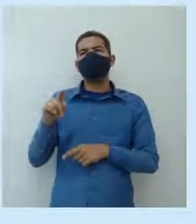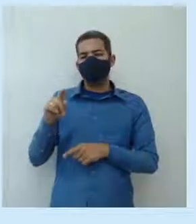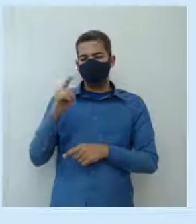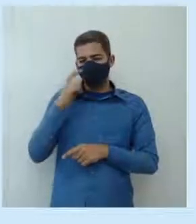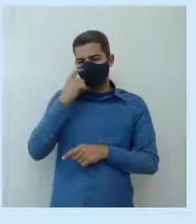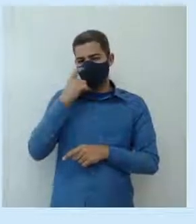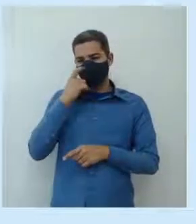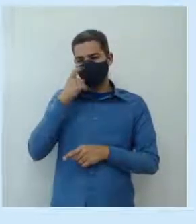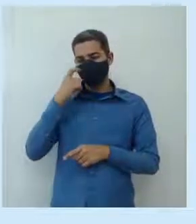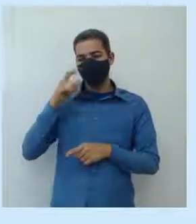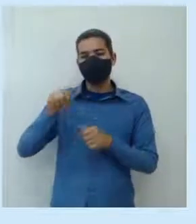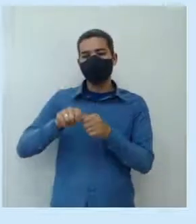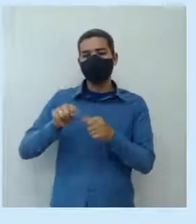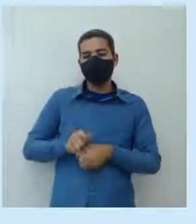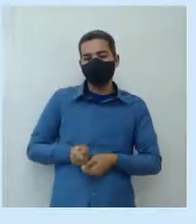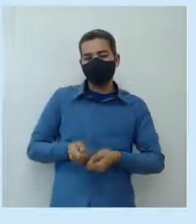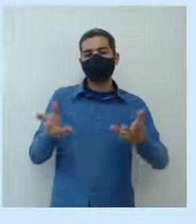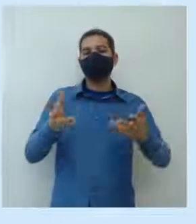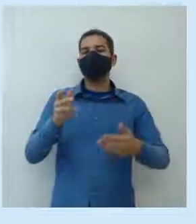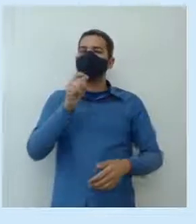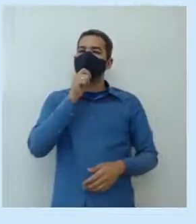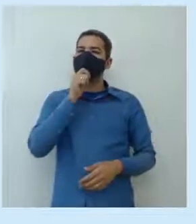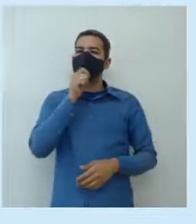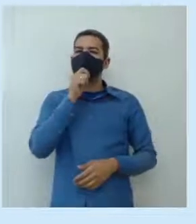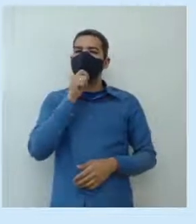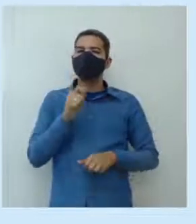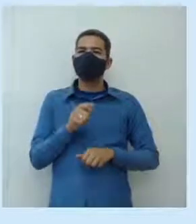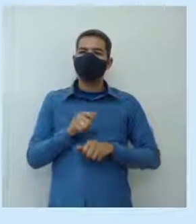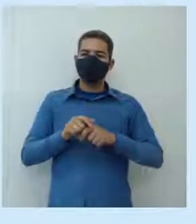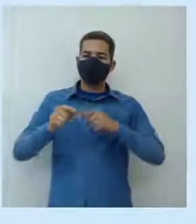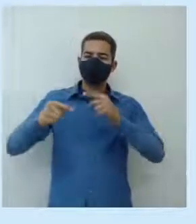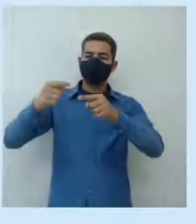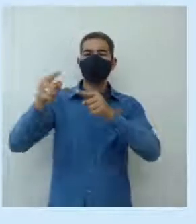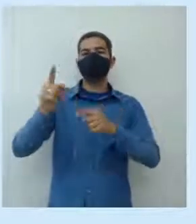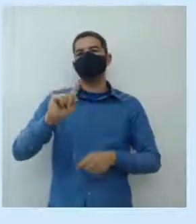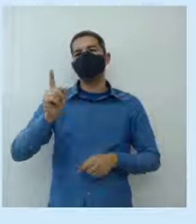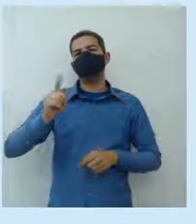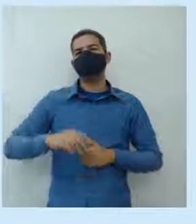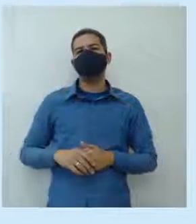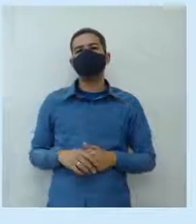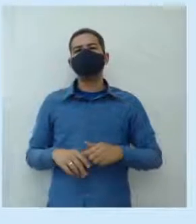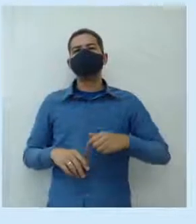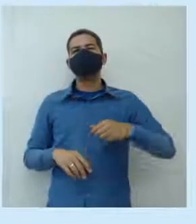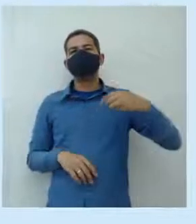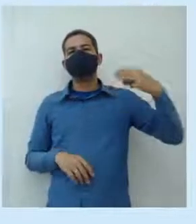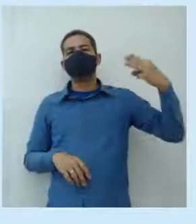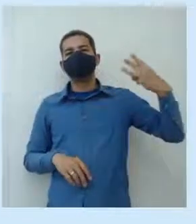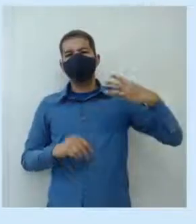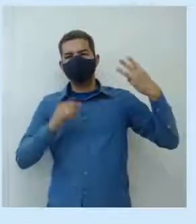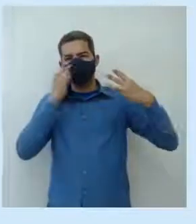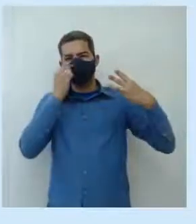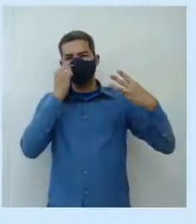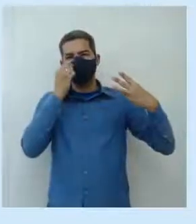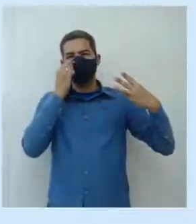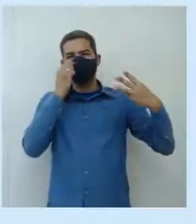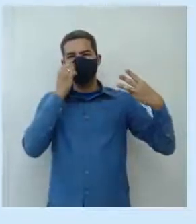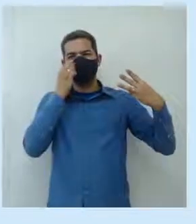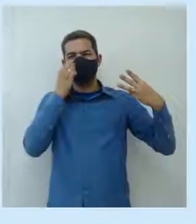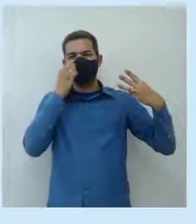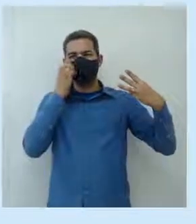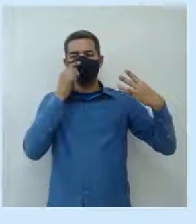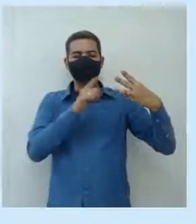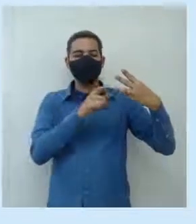fertilidade. Outro ponto, os transgênicos eles podem se espalhar e acabar com a biodiversidade. pois